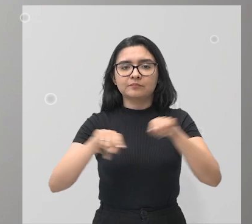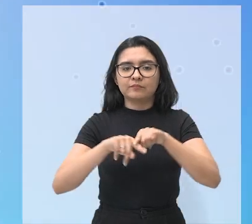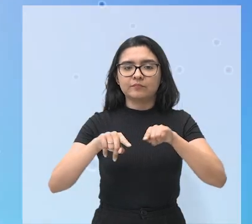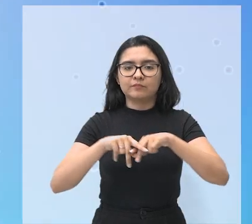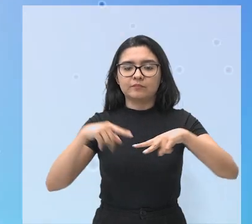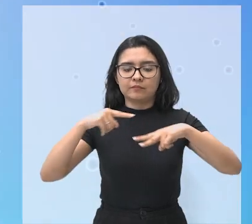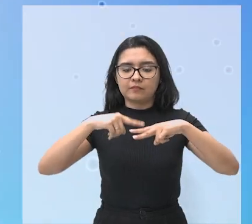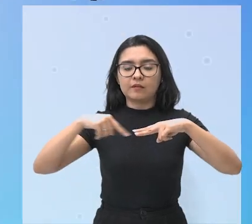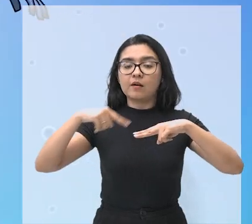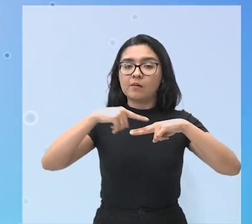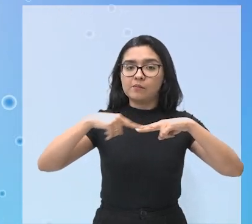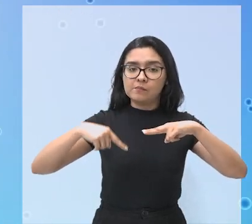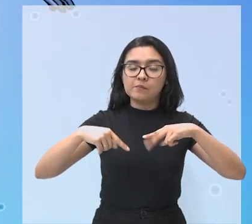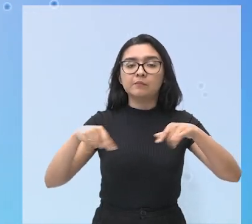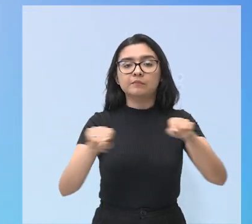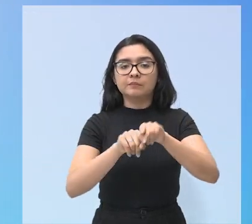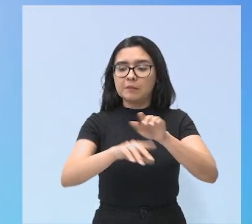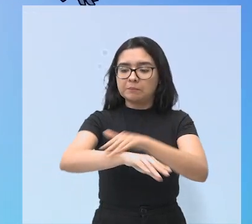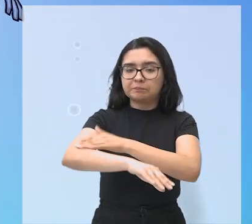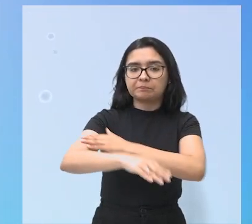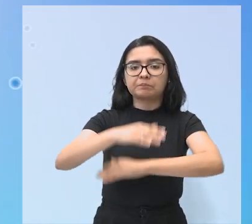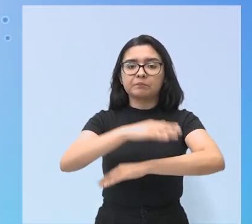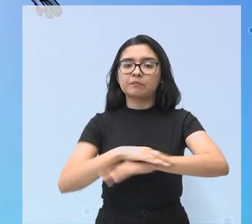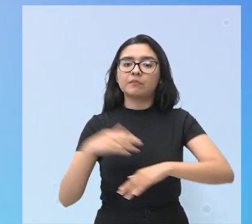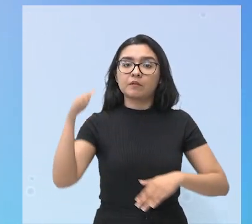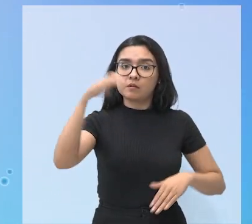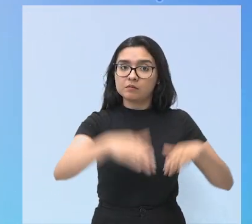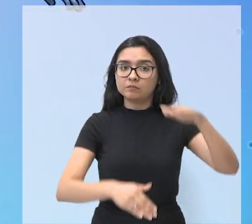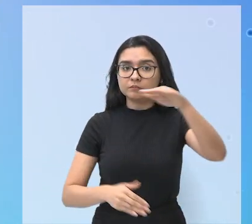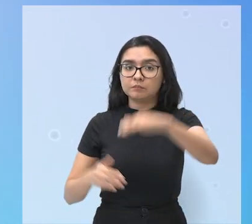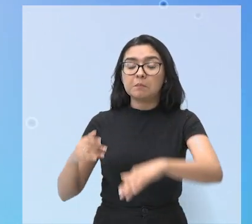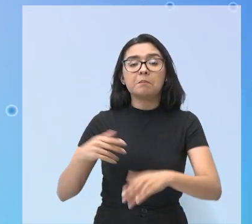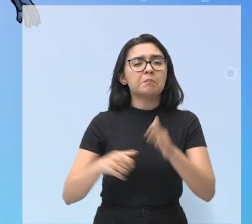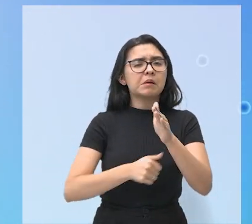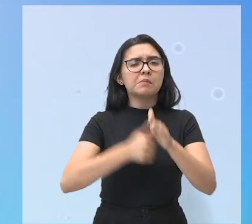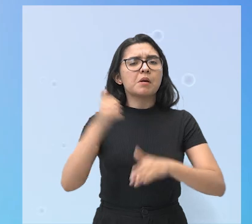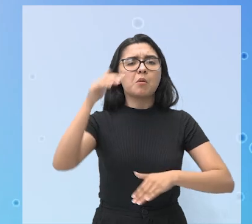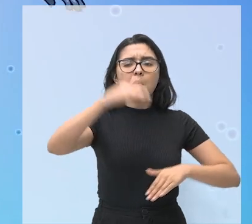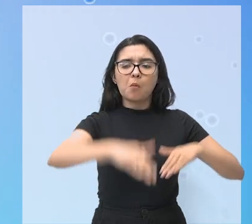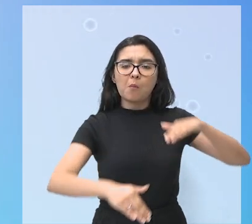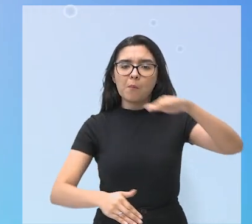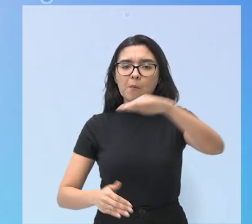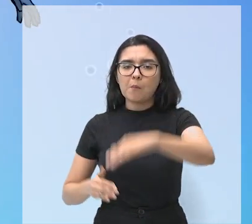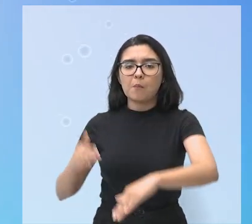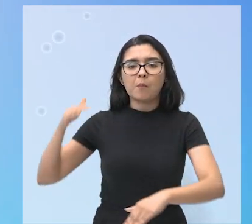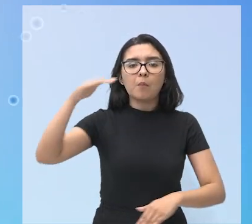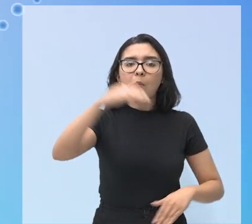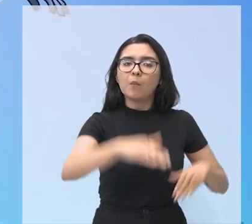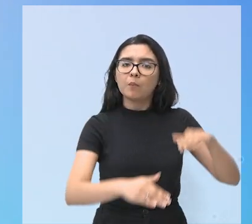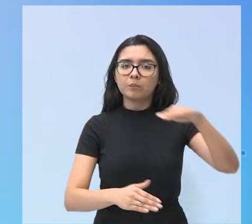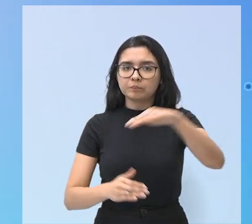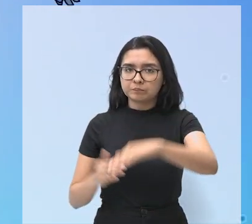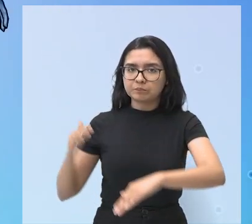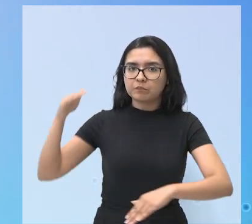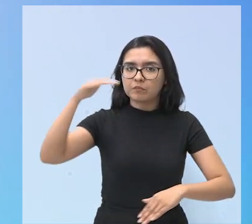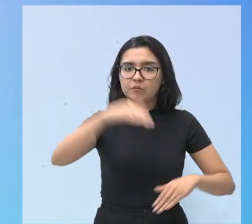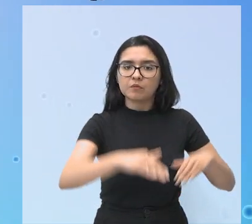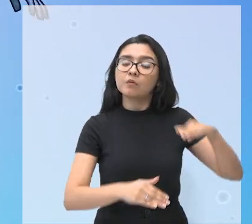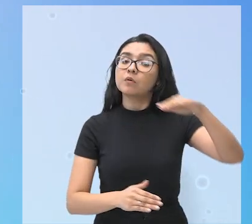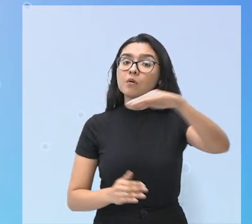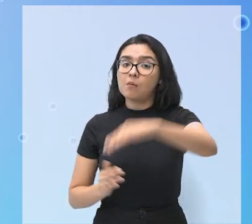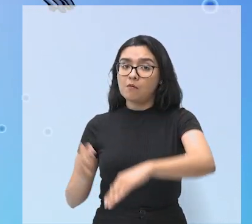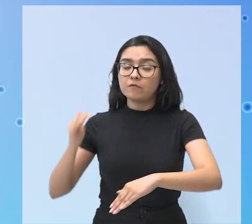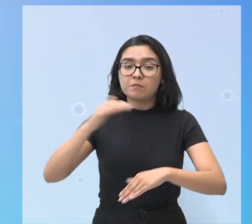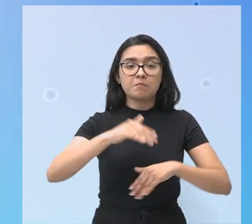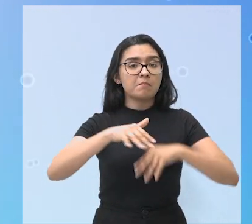trabalhando alternadamente. Nós temos, falando primeiramente dos braços, eles fazem um círculo, né,